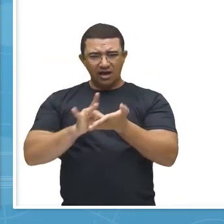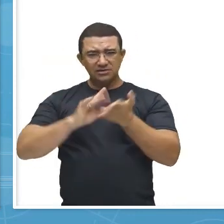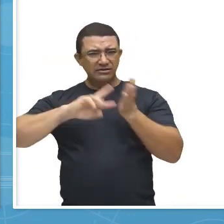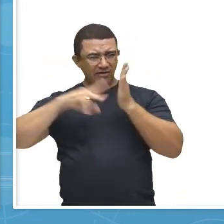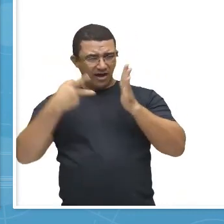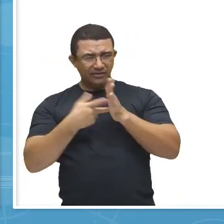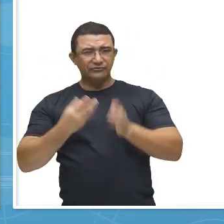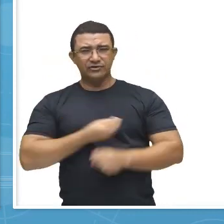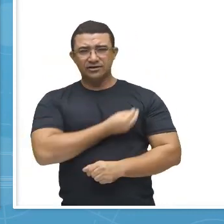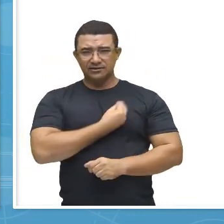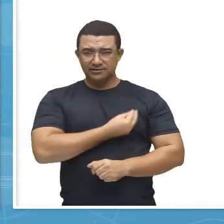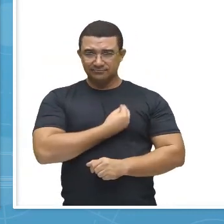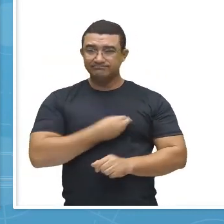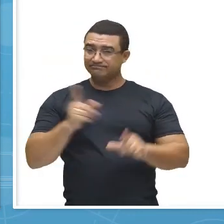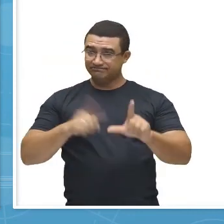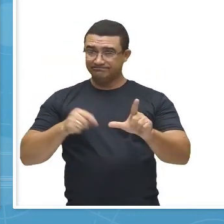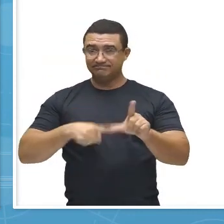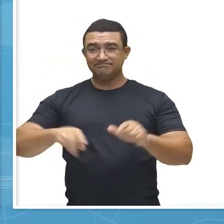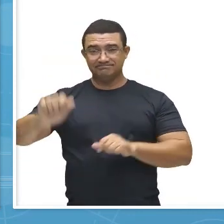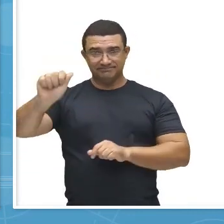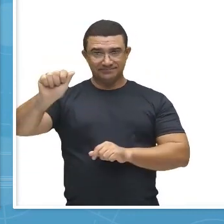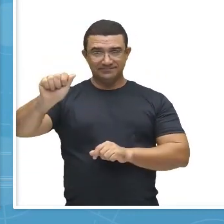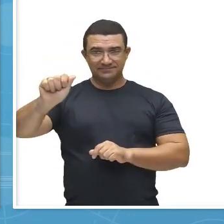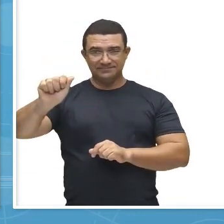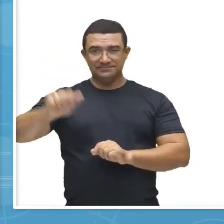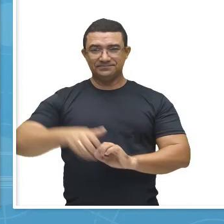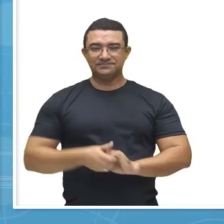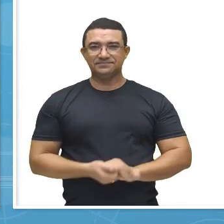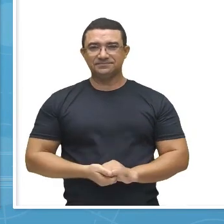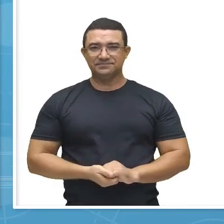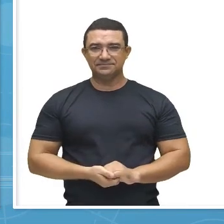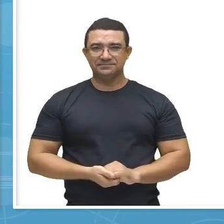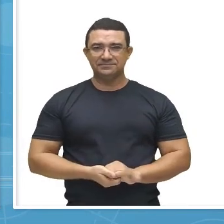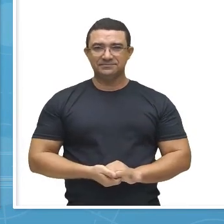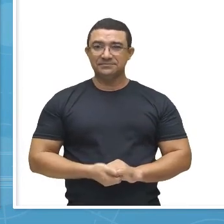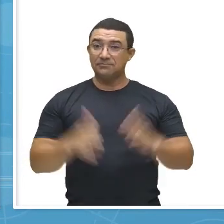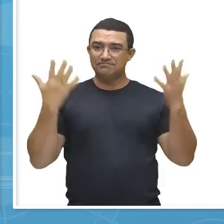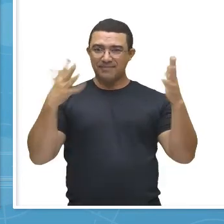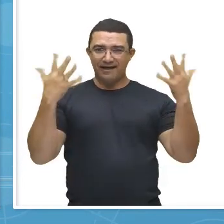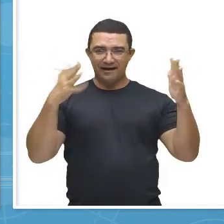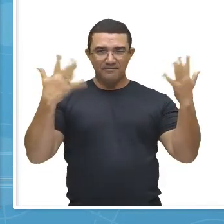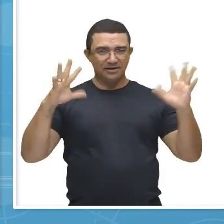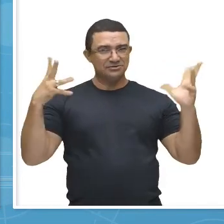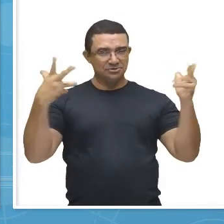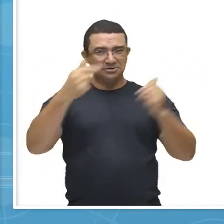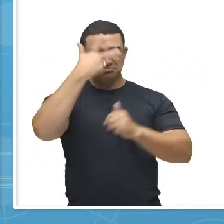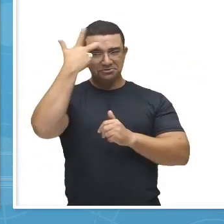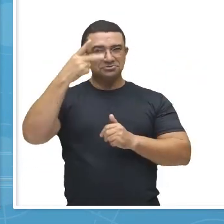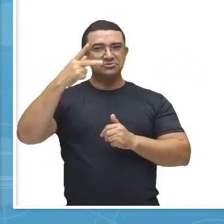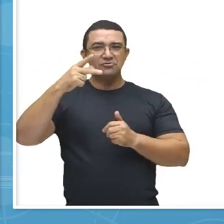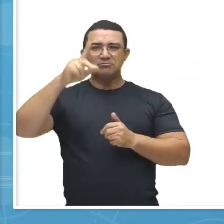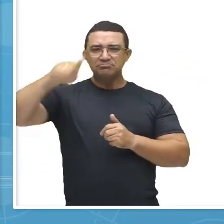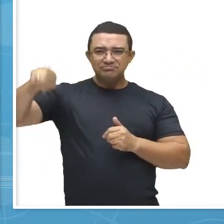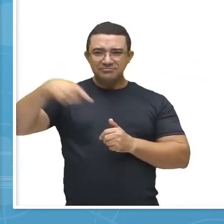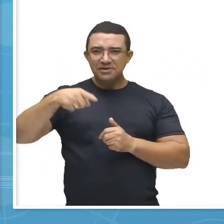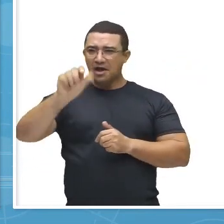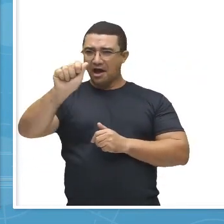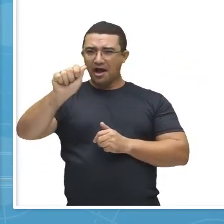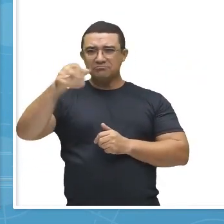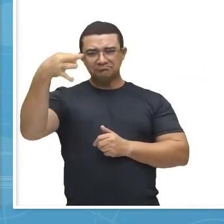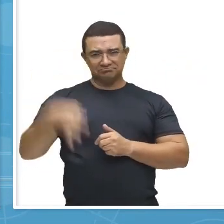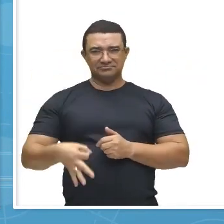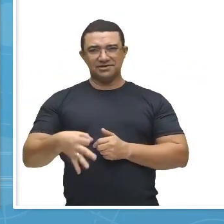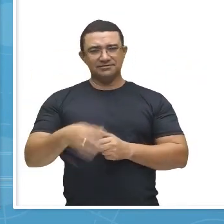Então, letra A, quem colocou, está de parabéns. Um grande abraço. Vamos,